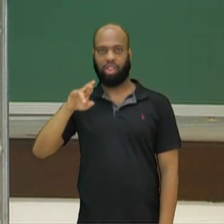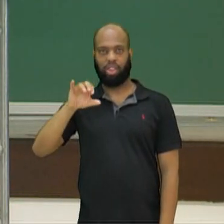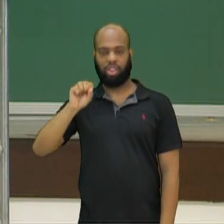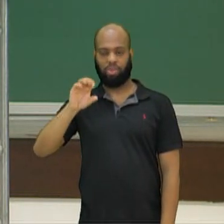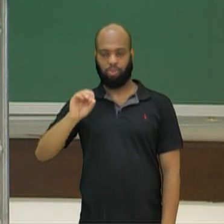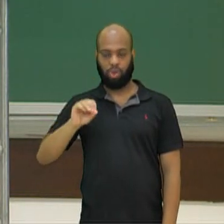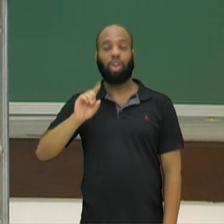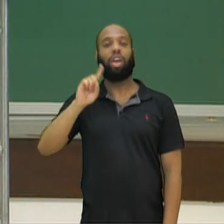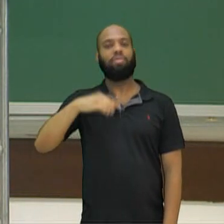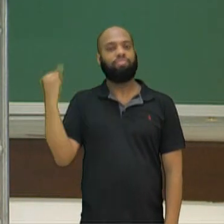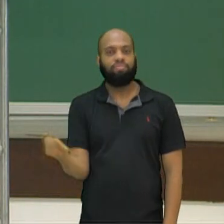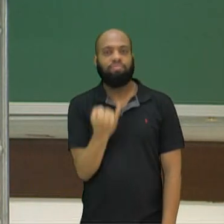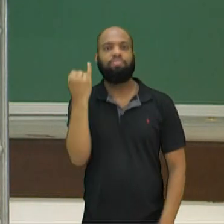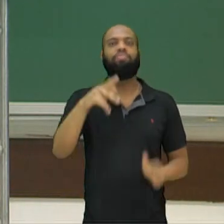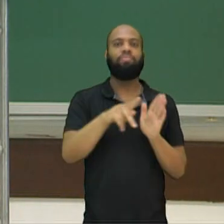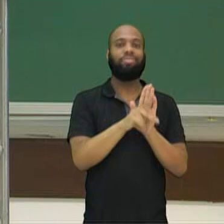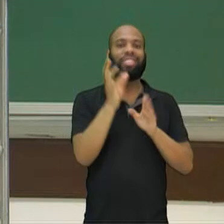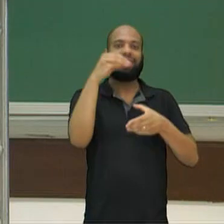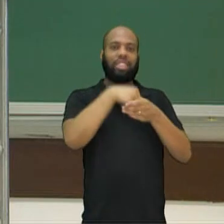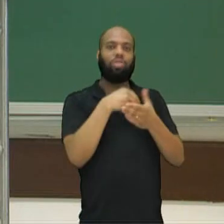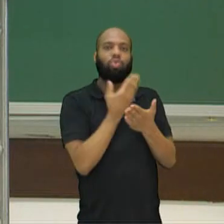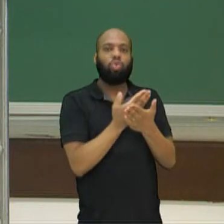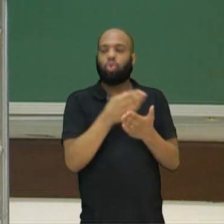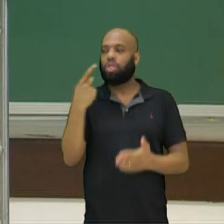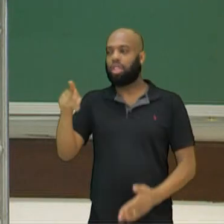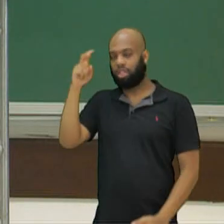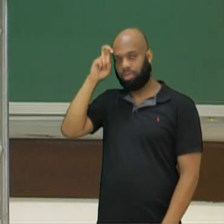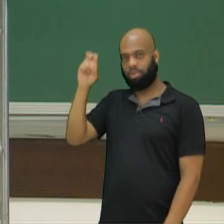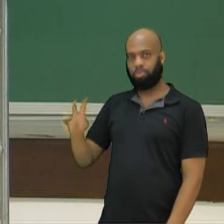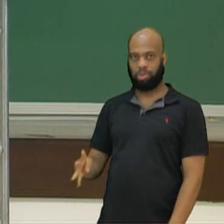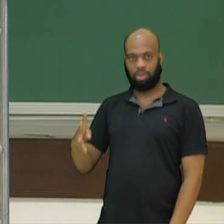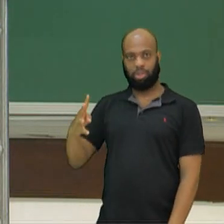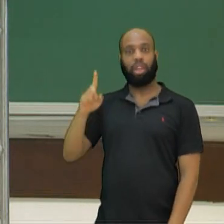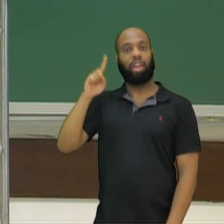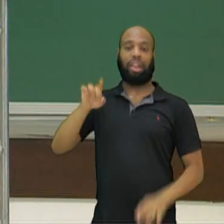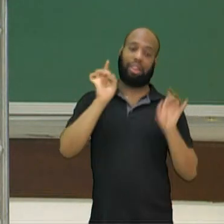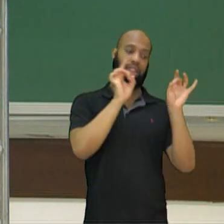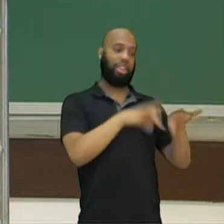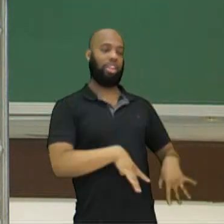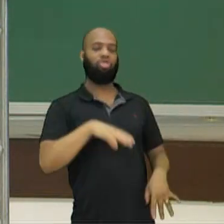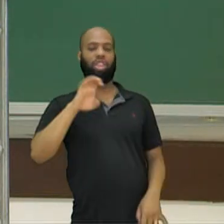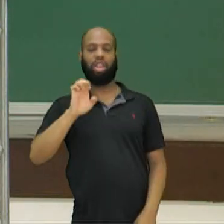filosofia baseada na obra de Jean Piaget, que é o construtivismo.